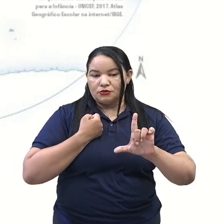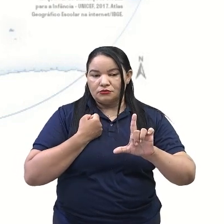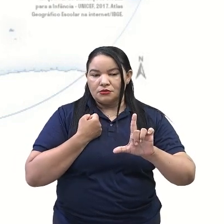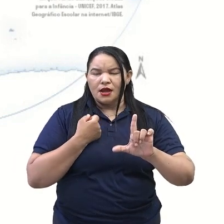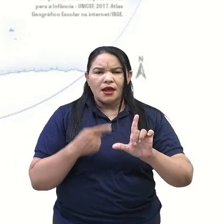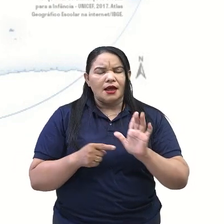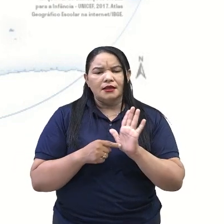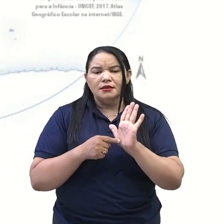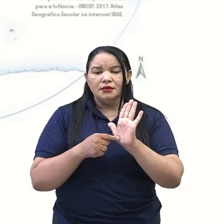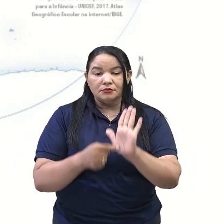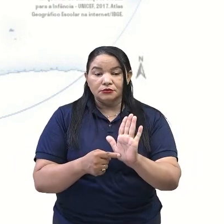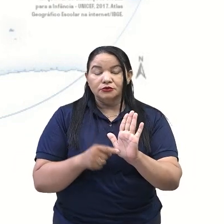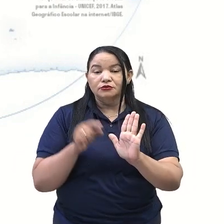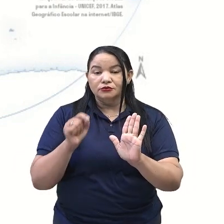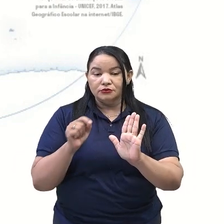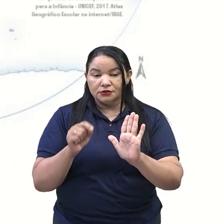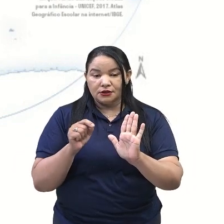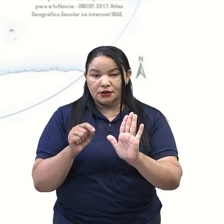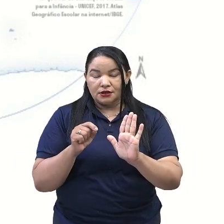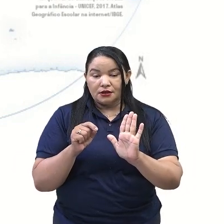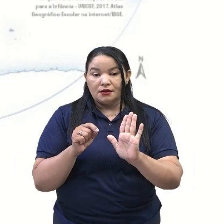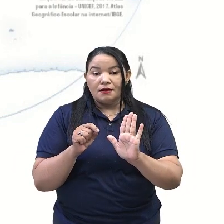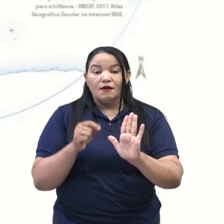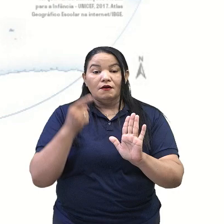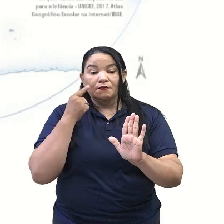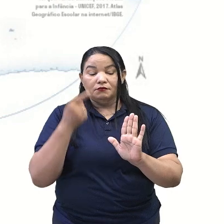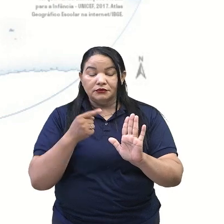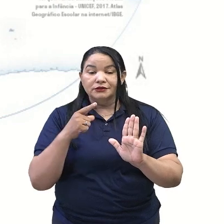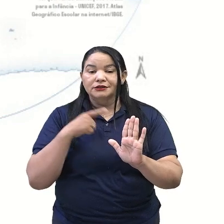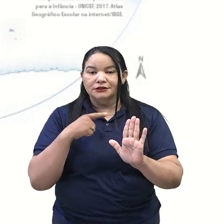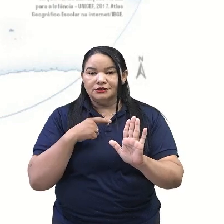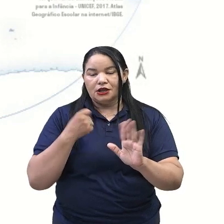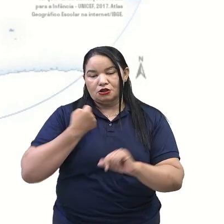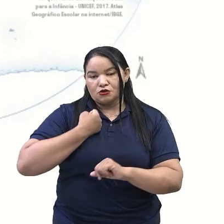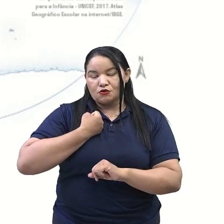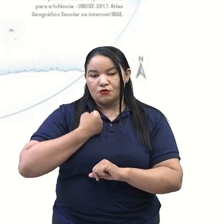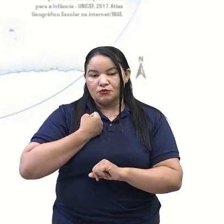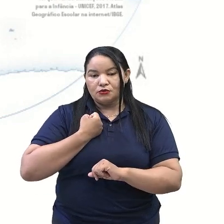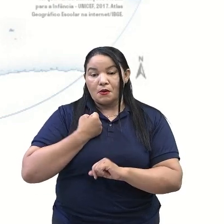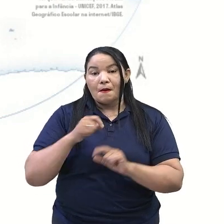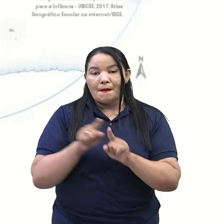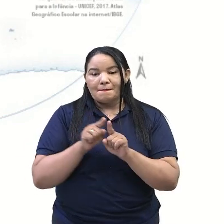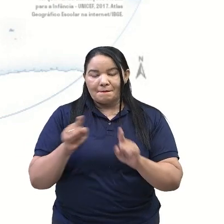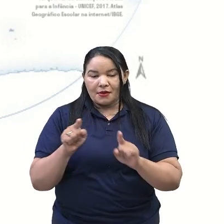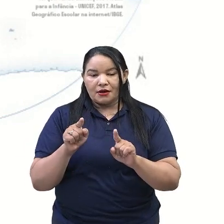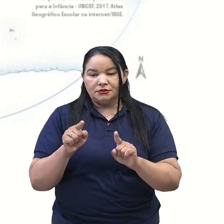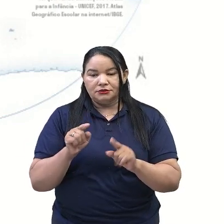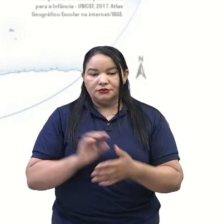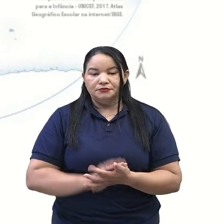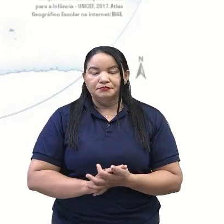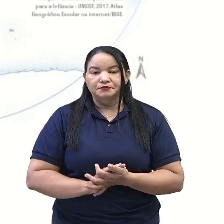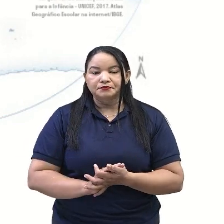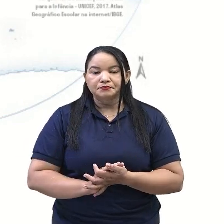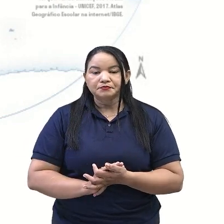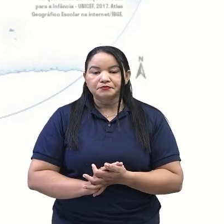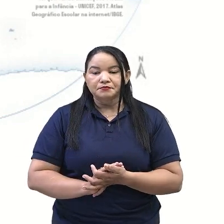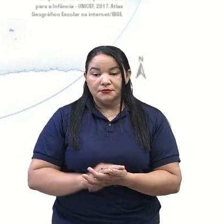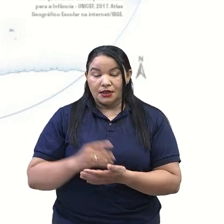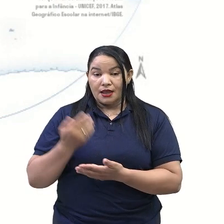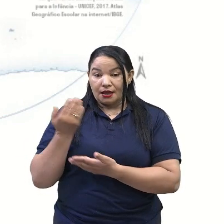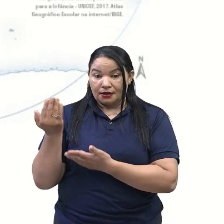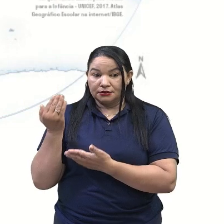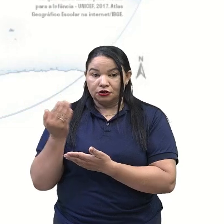aqui em forma de números. Mas o nosso mapa, ele traz uma